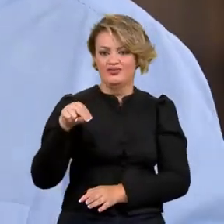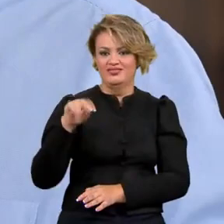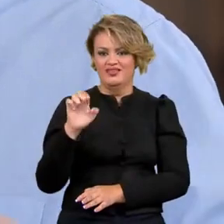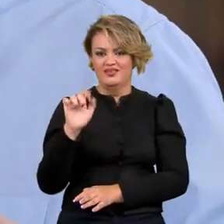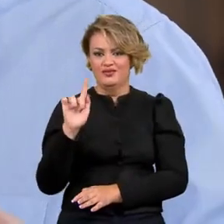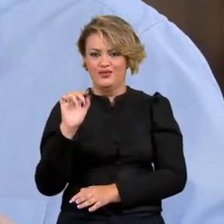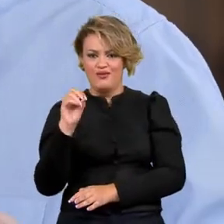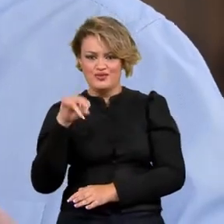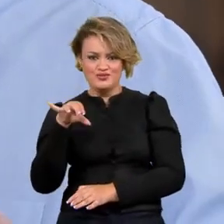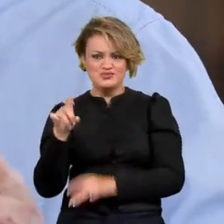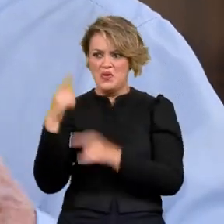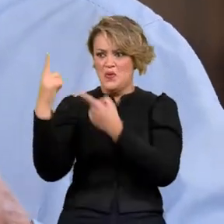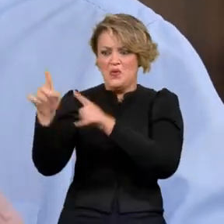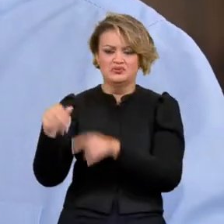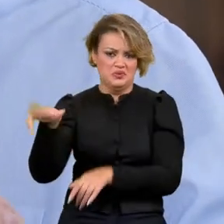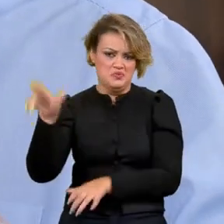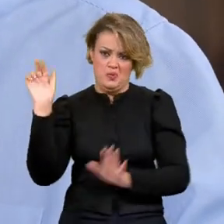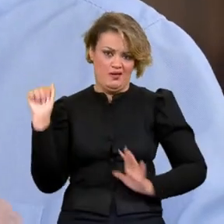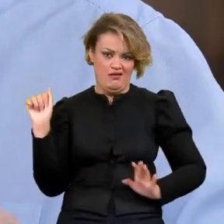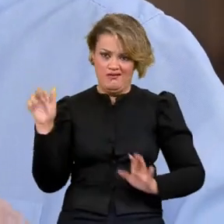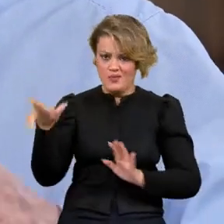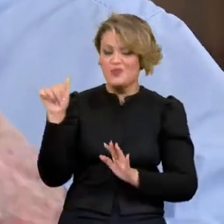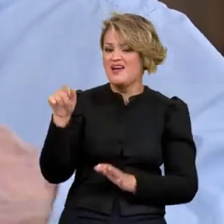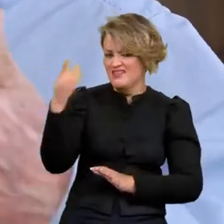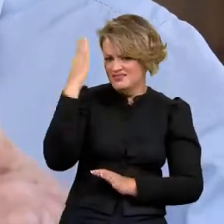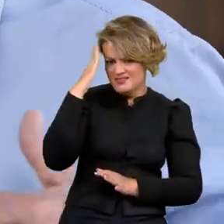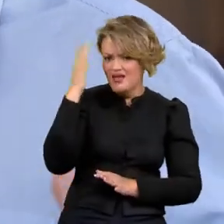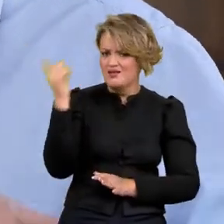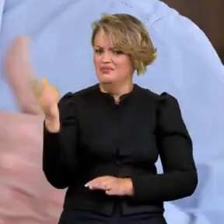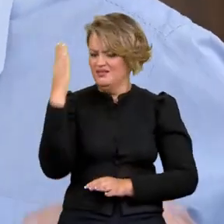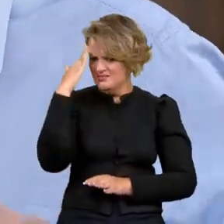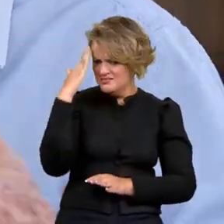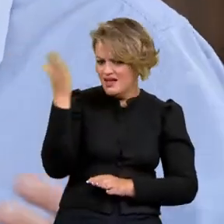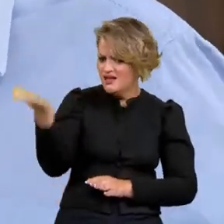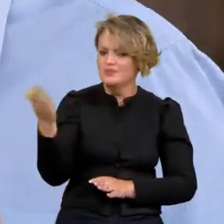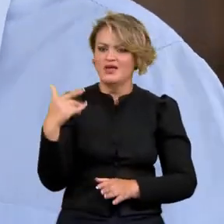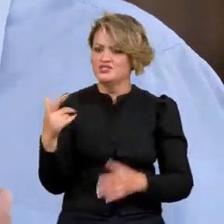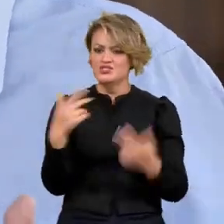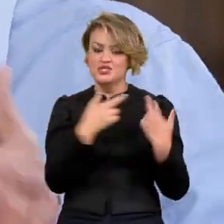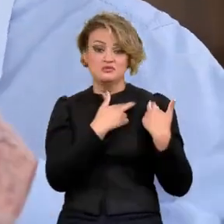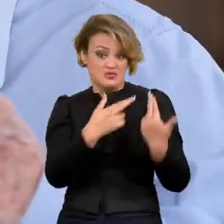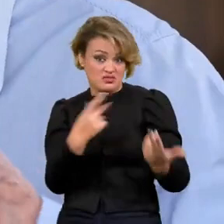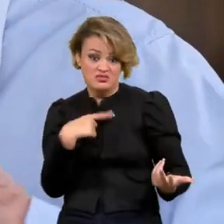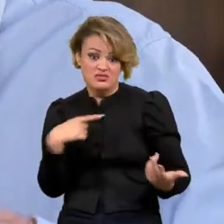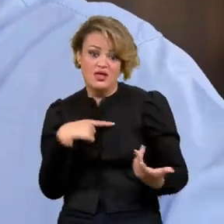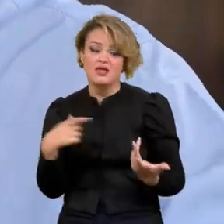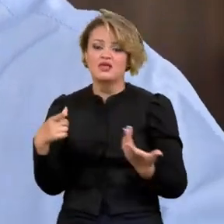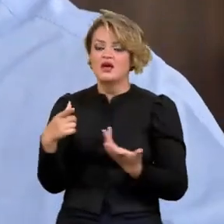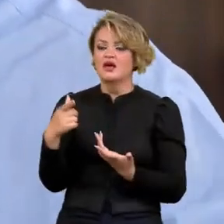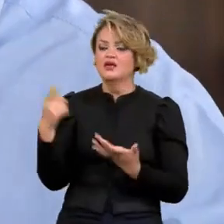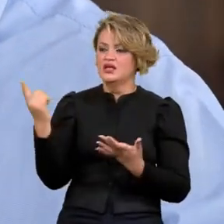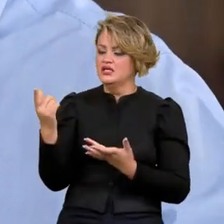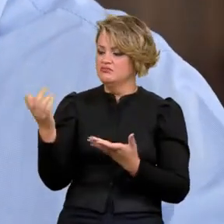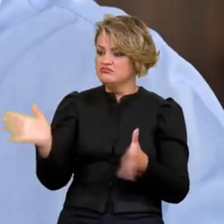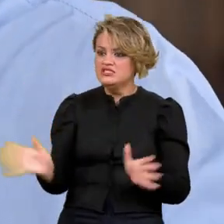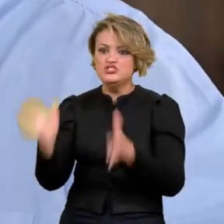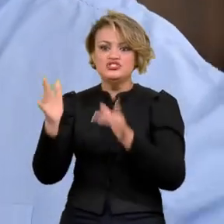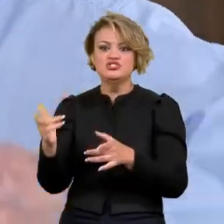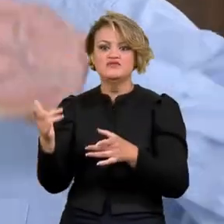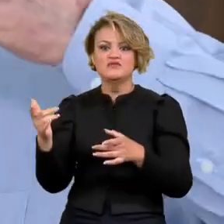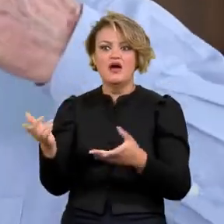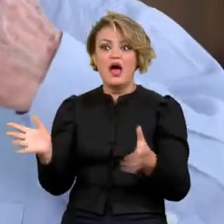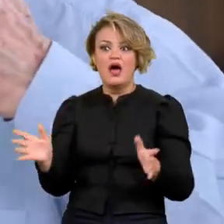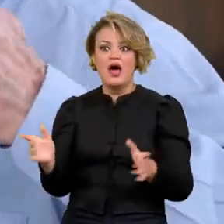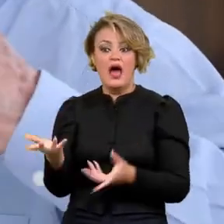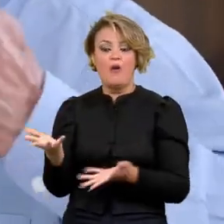ele sabe que nós temos muita responsabilidade com o salto de qualidade que deu uma agricultura brasileiro por causa do financiamento que